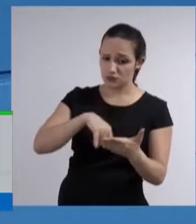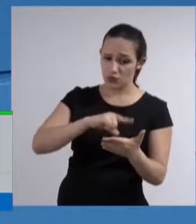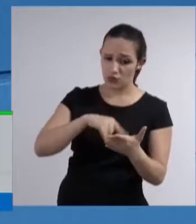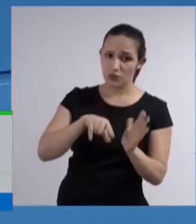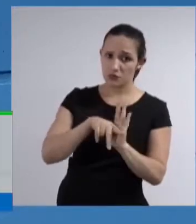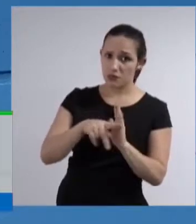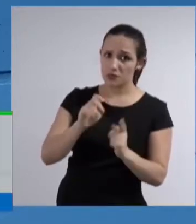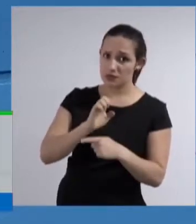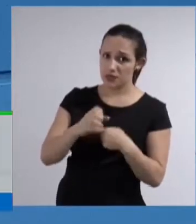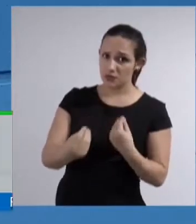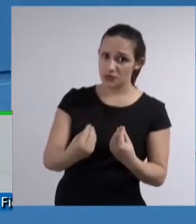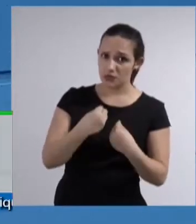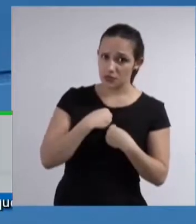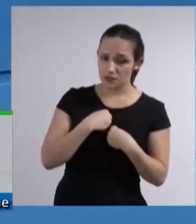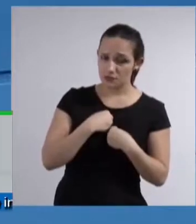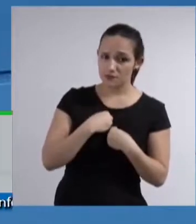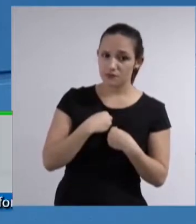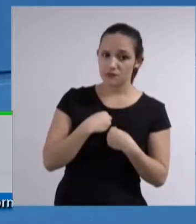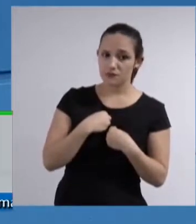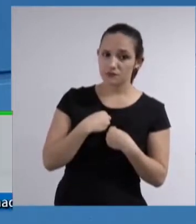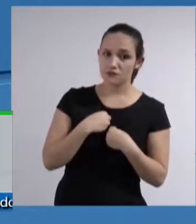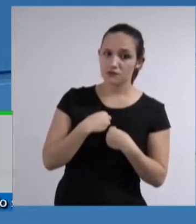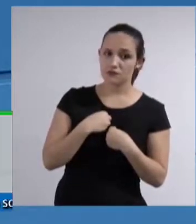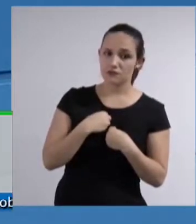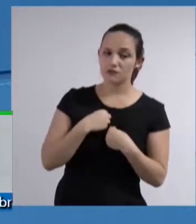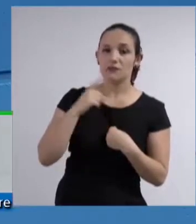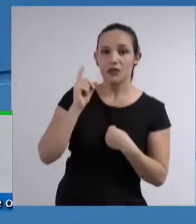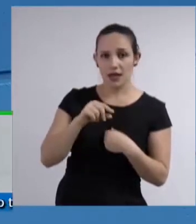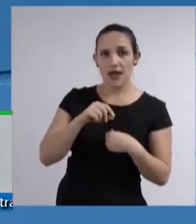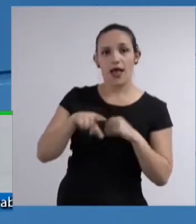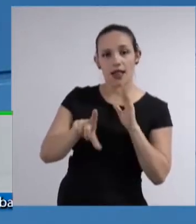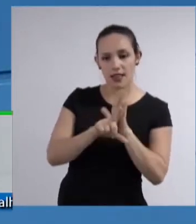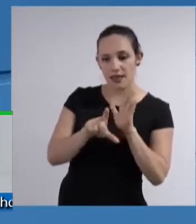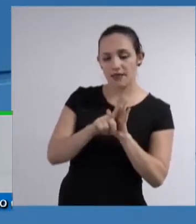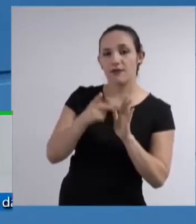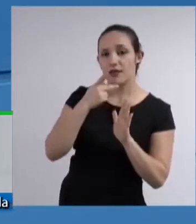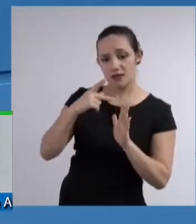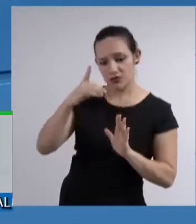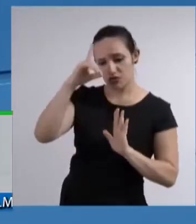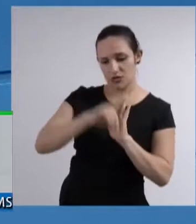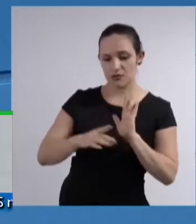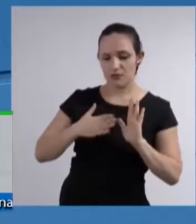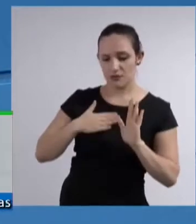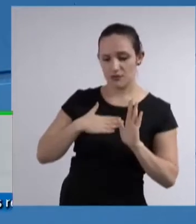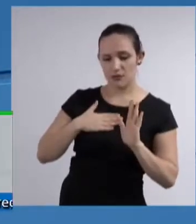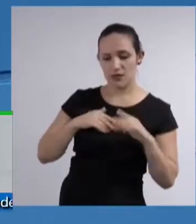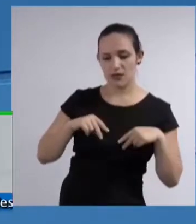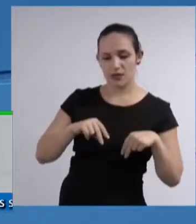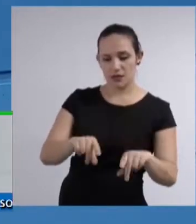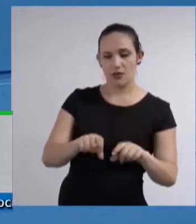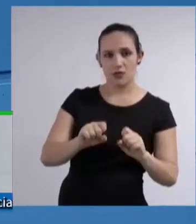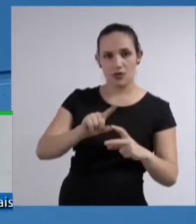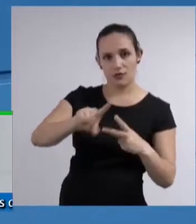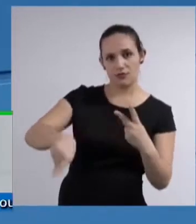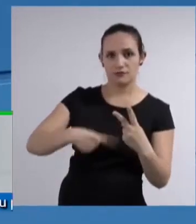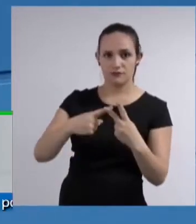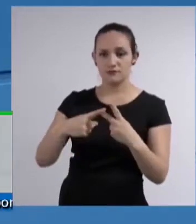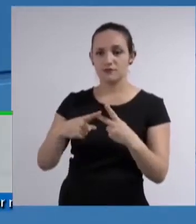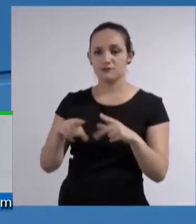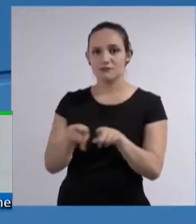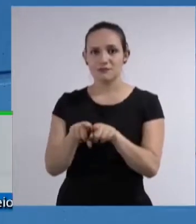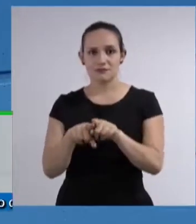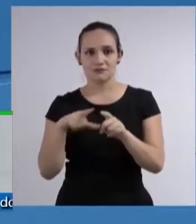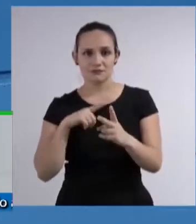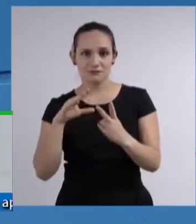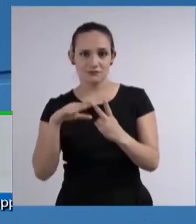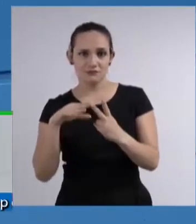pelo Estado, embasado no princípio do direito de propriedade, e, ao mesmo tempo, nós temos os nossos irmãos indígenas,